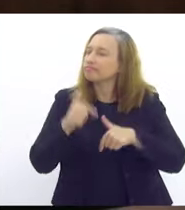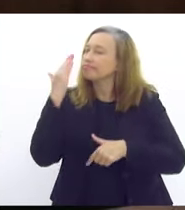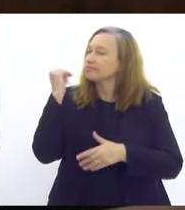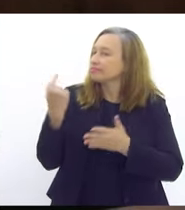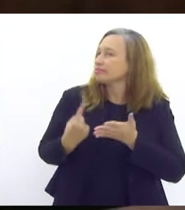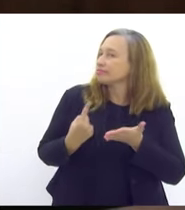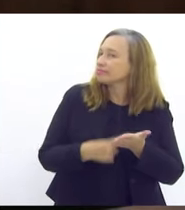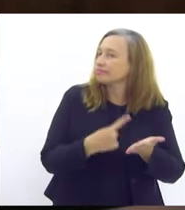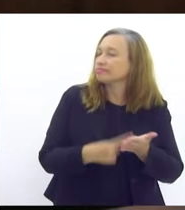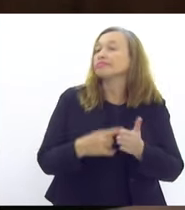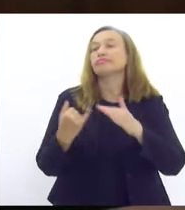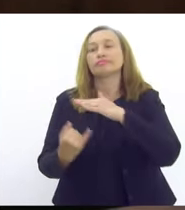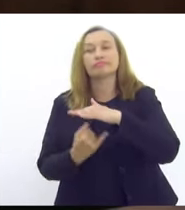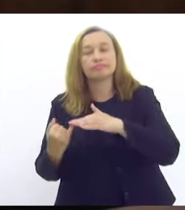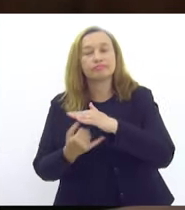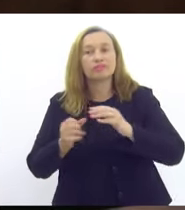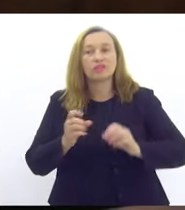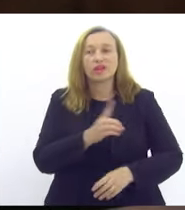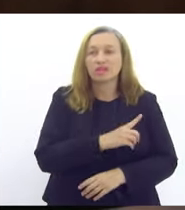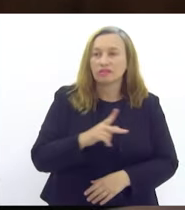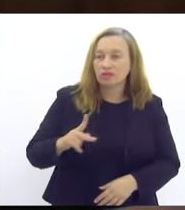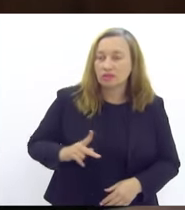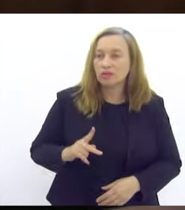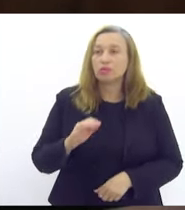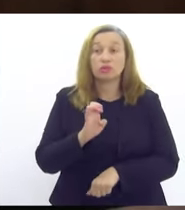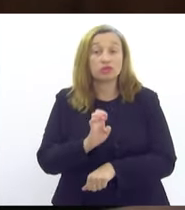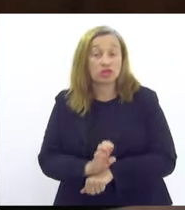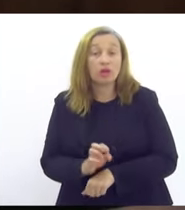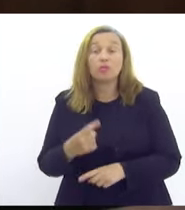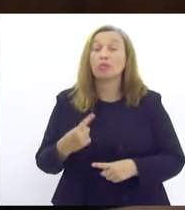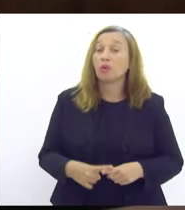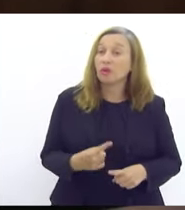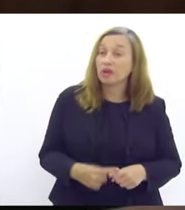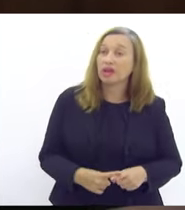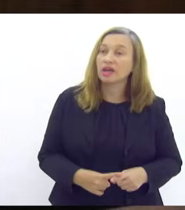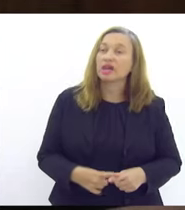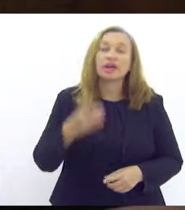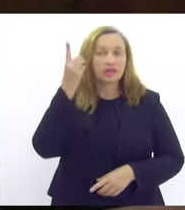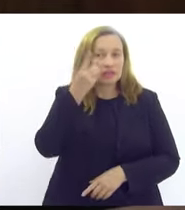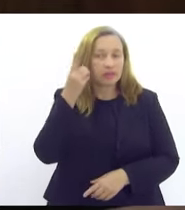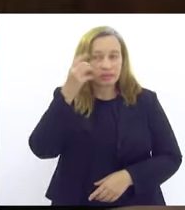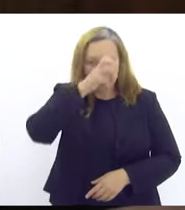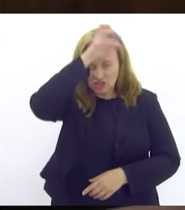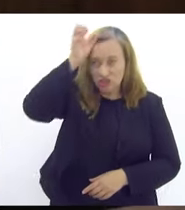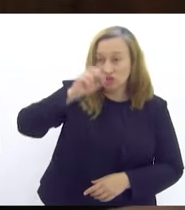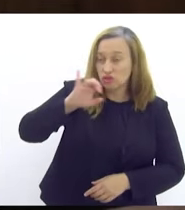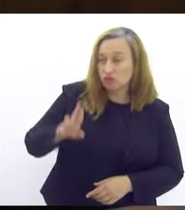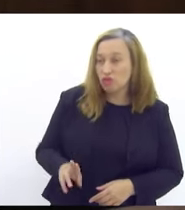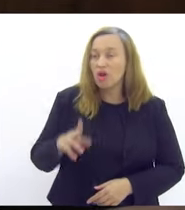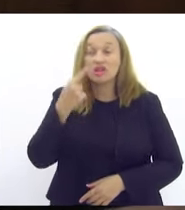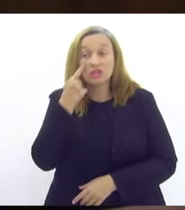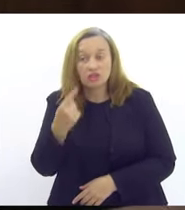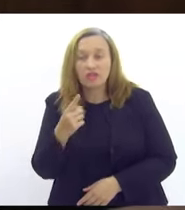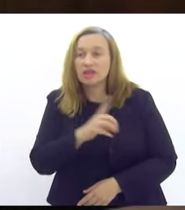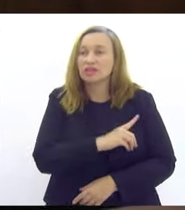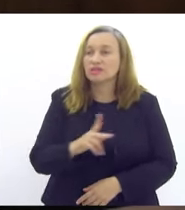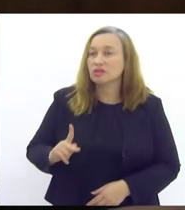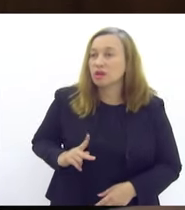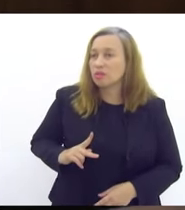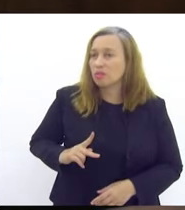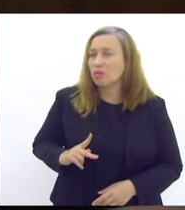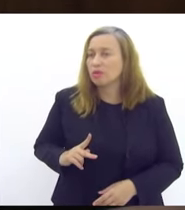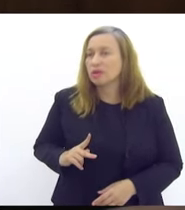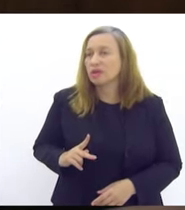a instituição Defensoria Pública do Estado, porque, deputada Tia Ju, a gente vê que a Defensoria